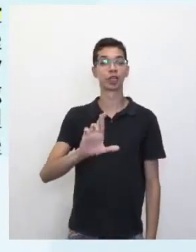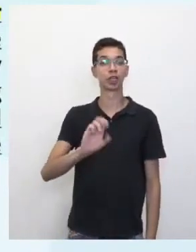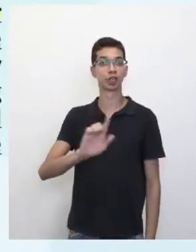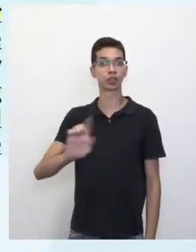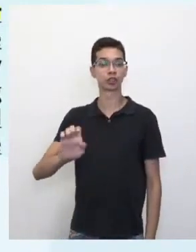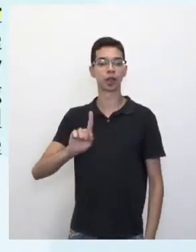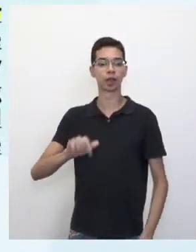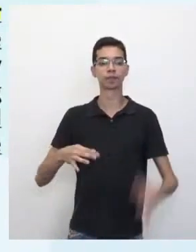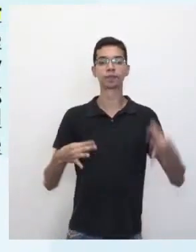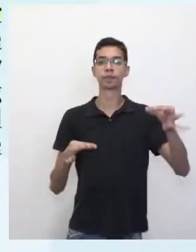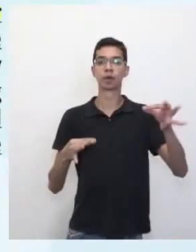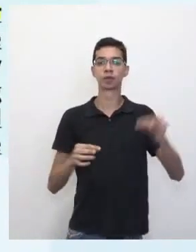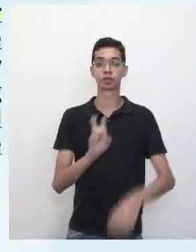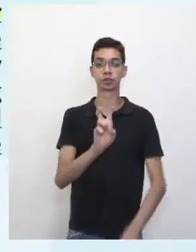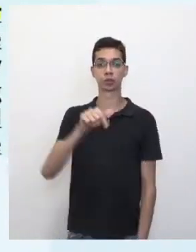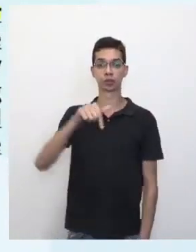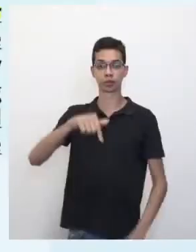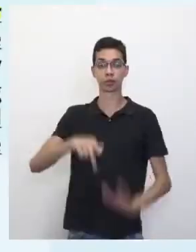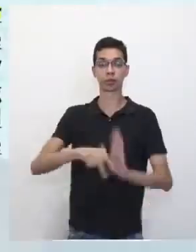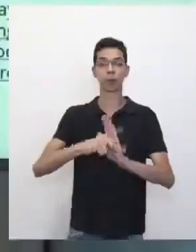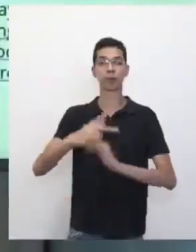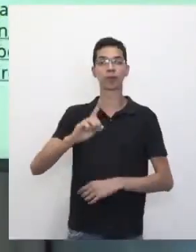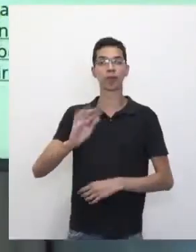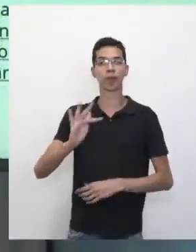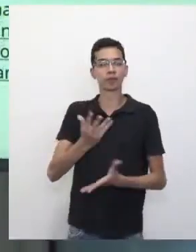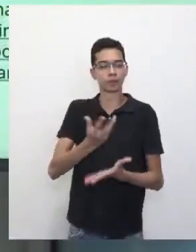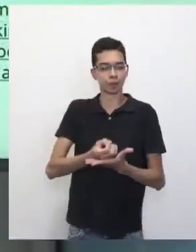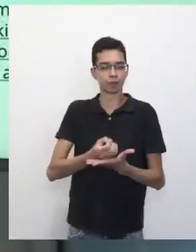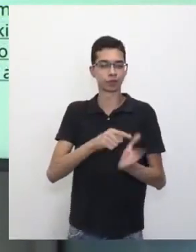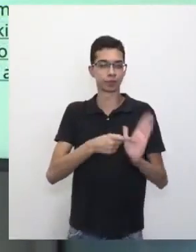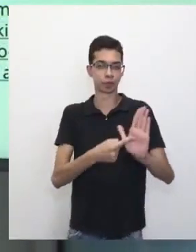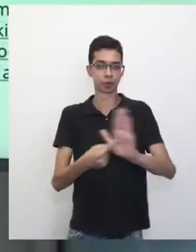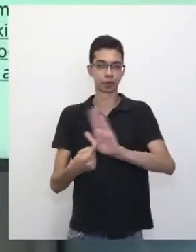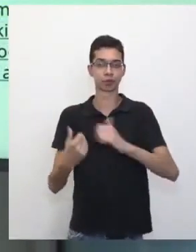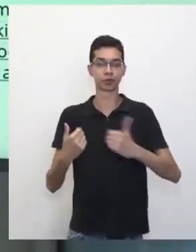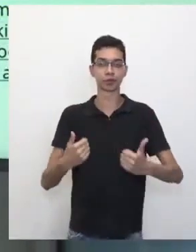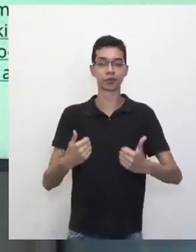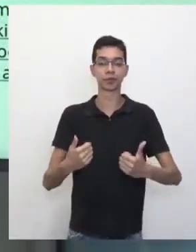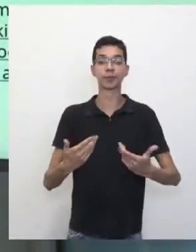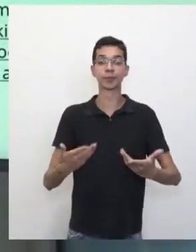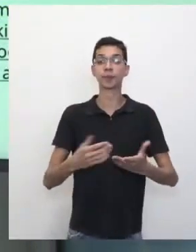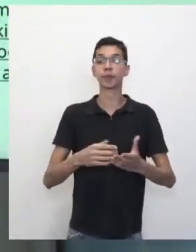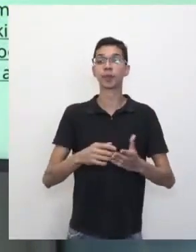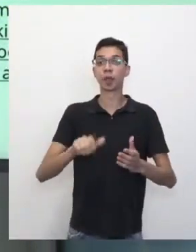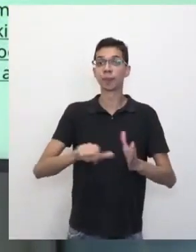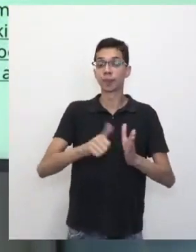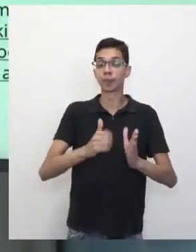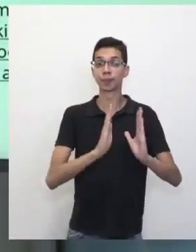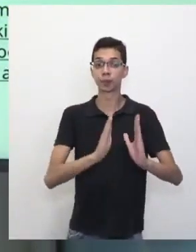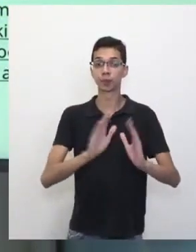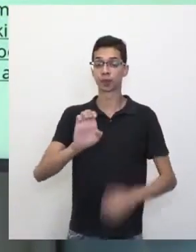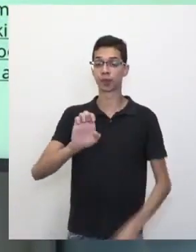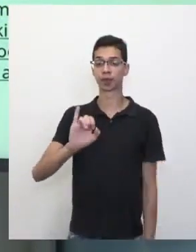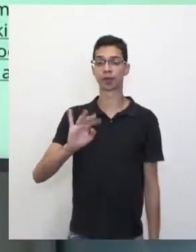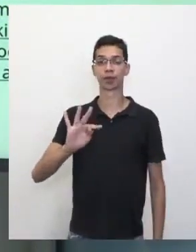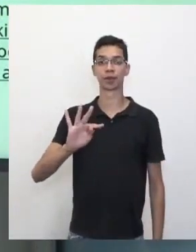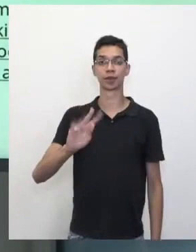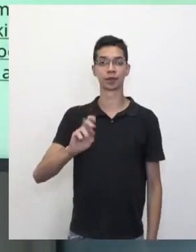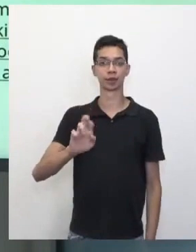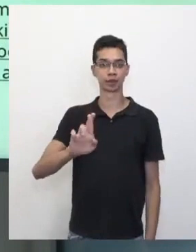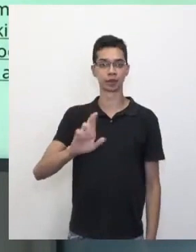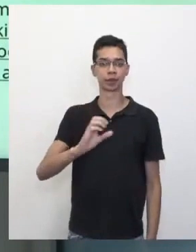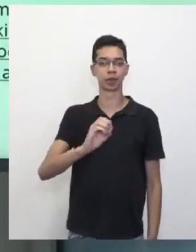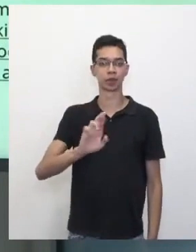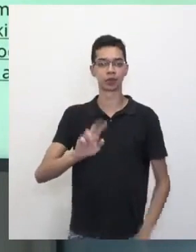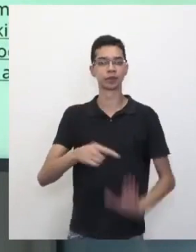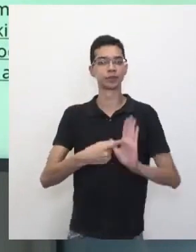Em PDF, que foi baixado aí para vocês. Tá? Então, essa primeira parte, either or, apareceu ali pra gente.